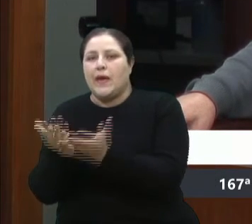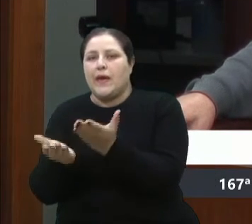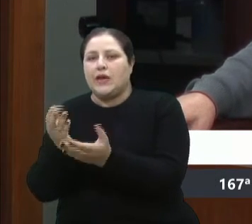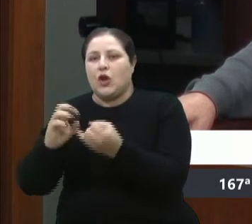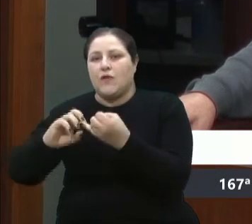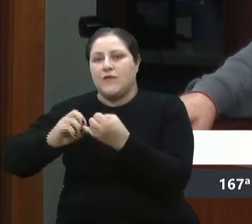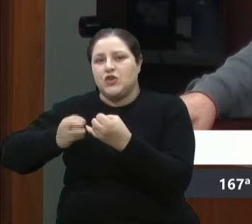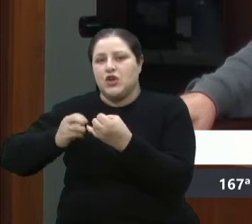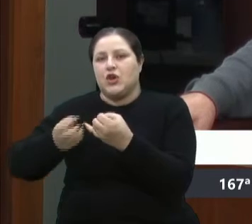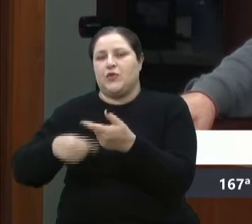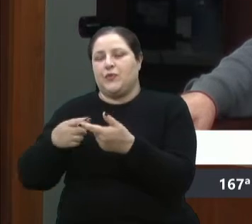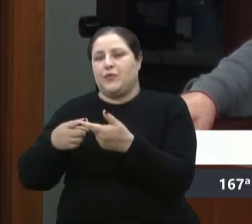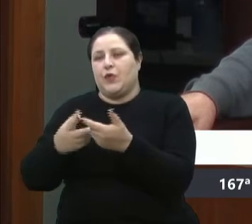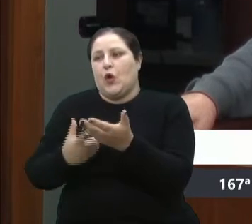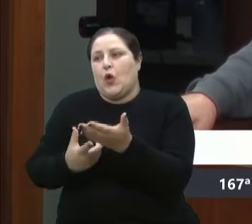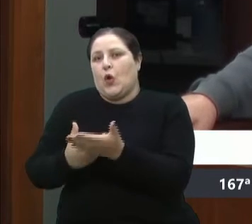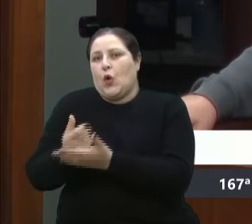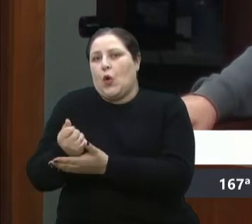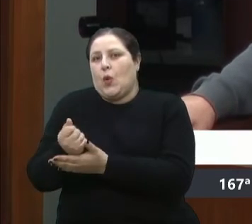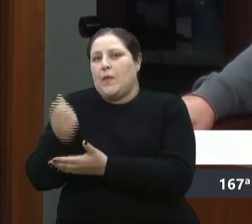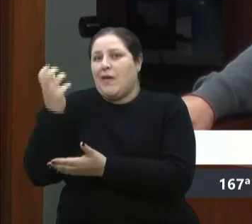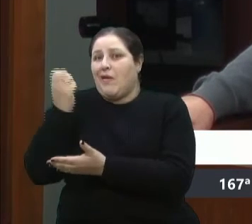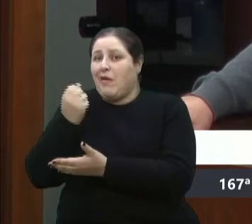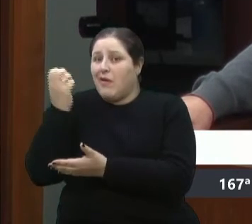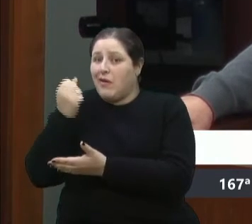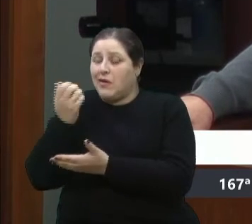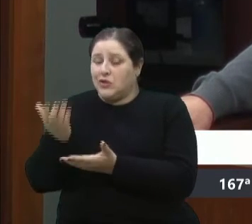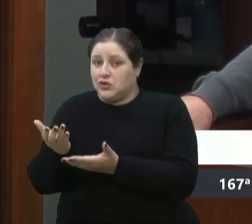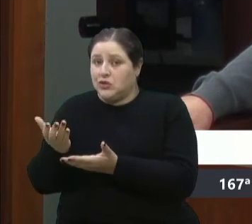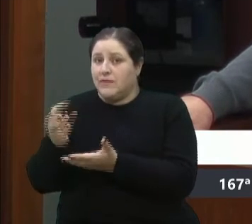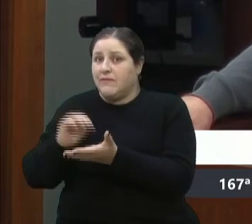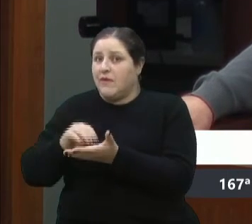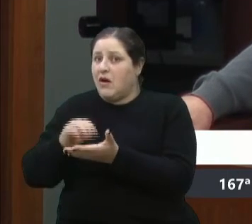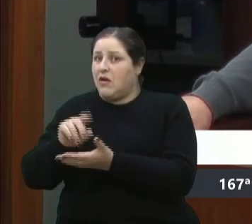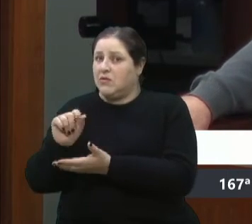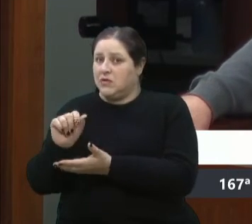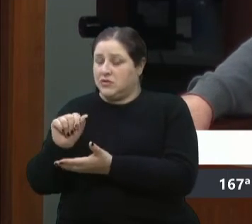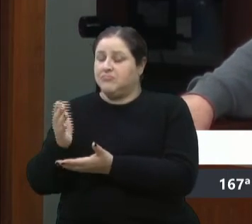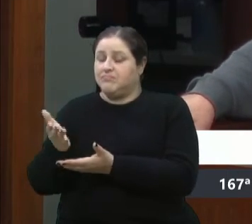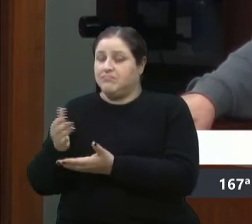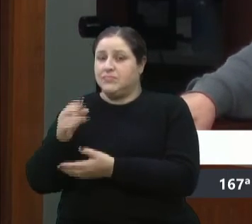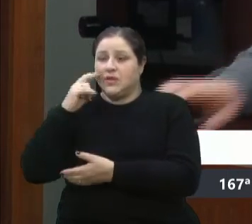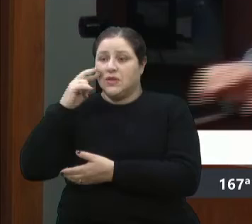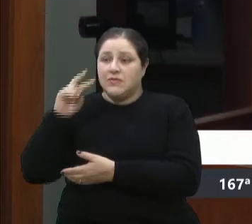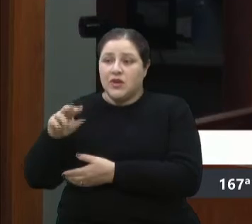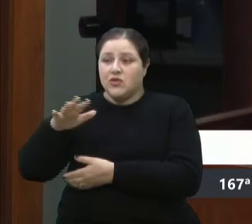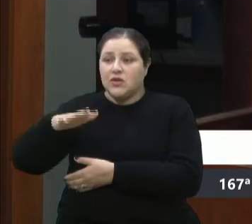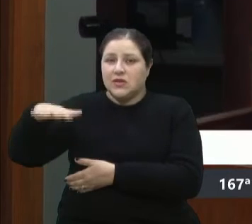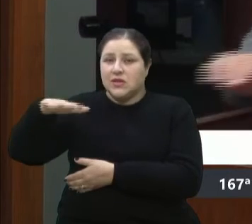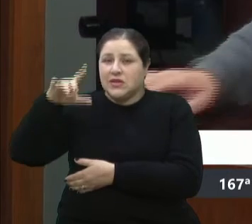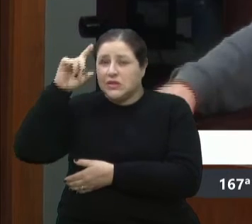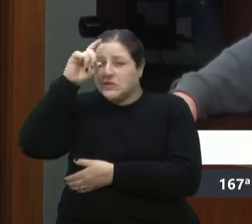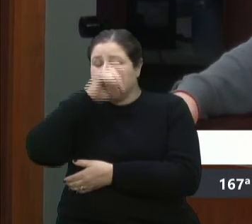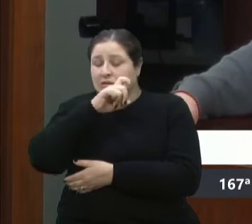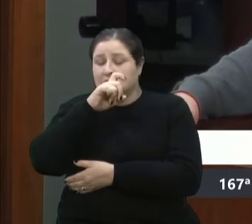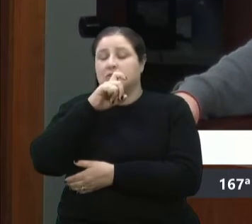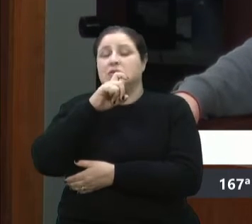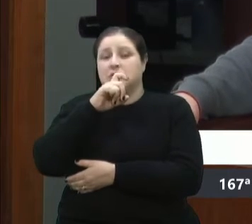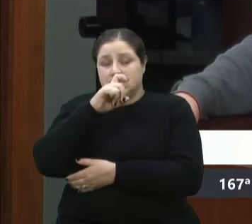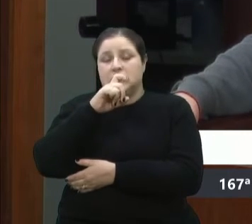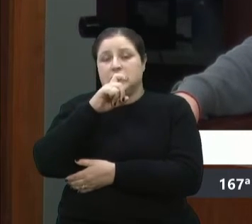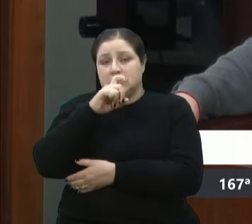1 litro de leite, 2 litros de leite, né? Então, nessa situação, eu vejo dificuldade muito grande e tem